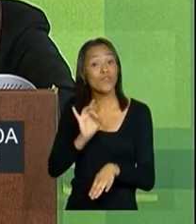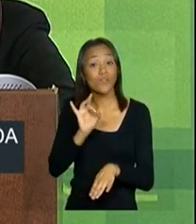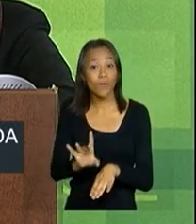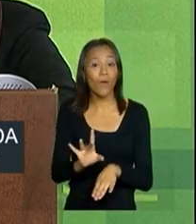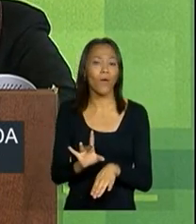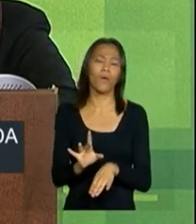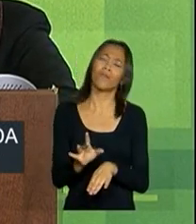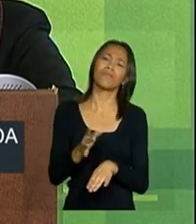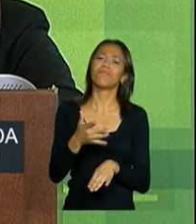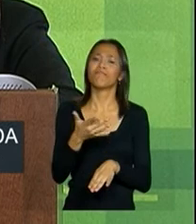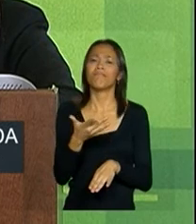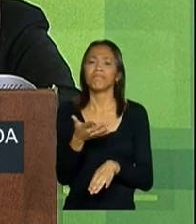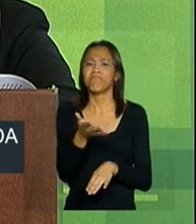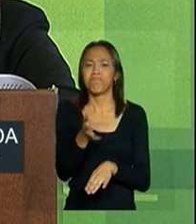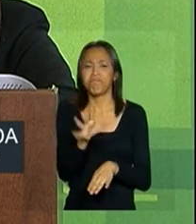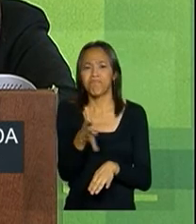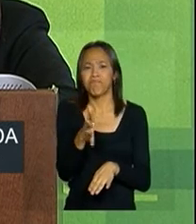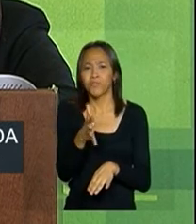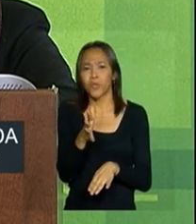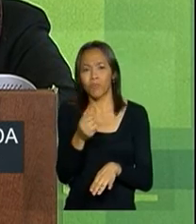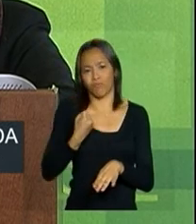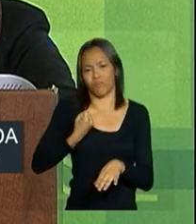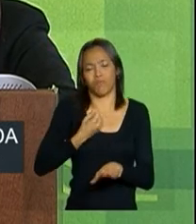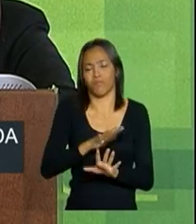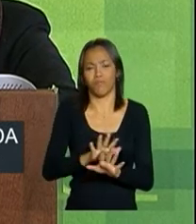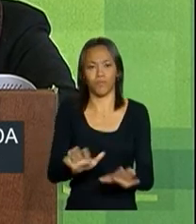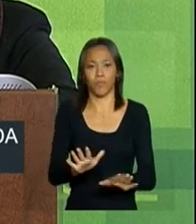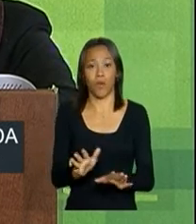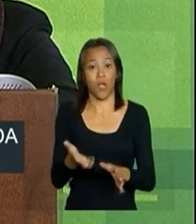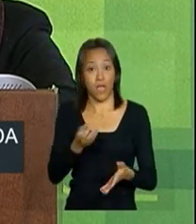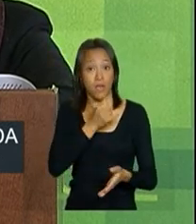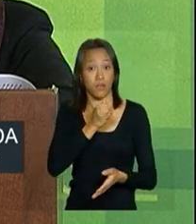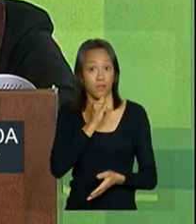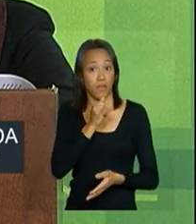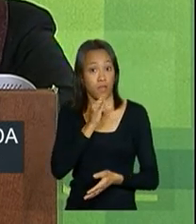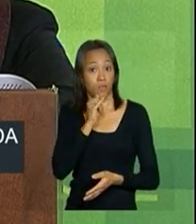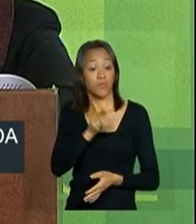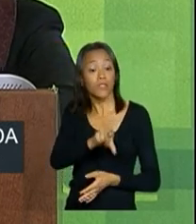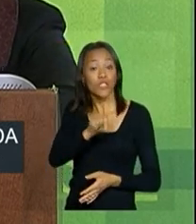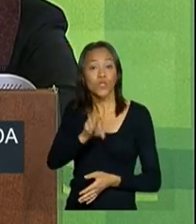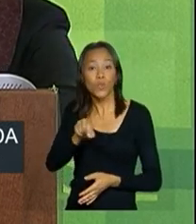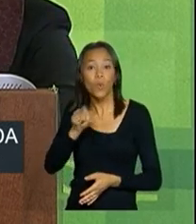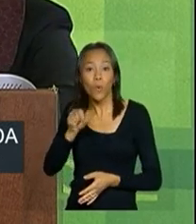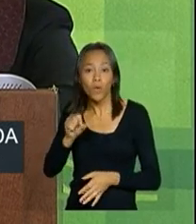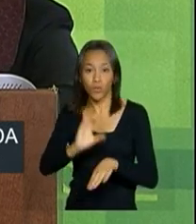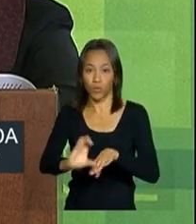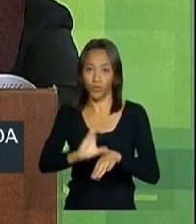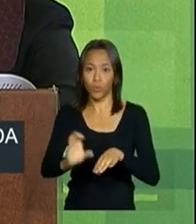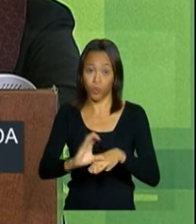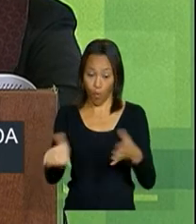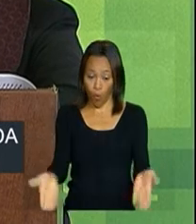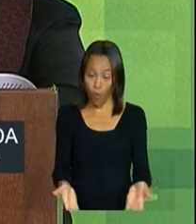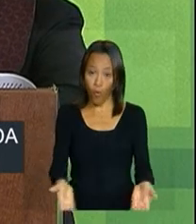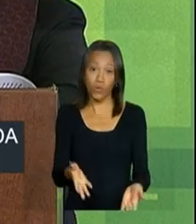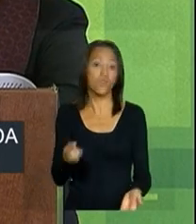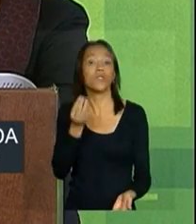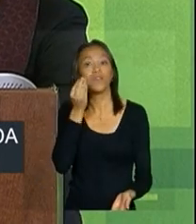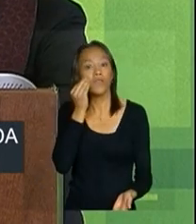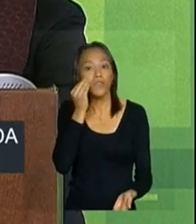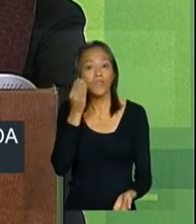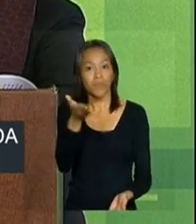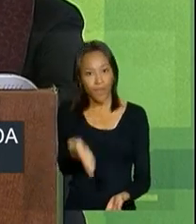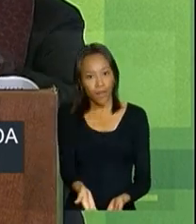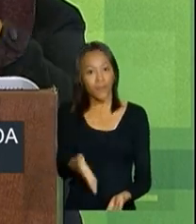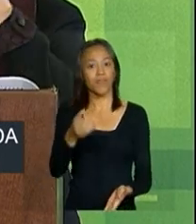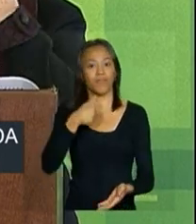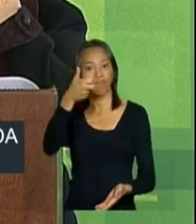apenas traços nas estatísticas exemplos destas escolhas foram ouvidos por nós nos